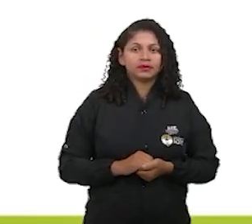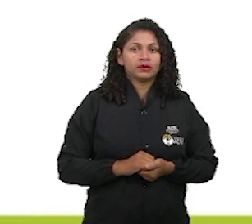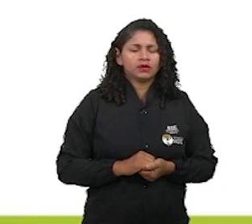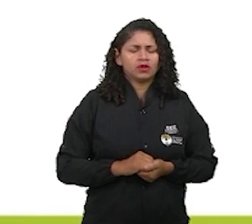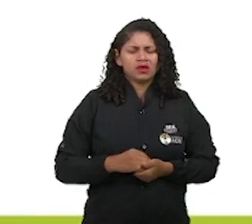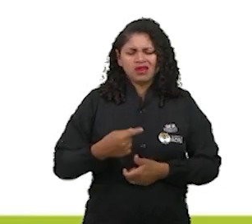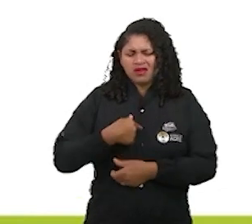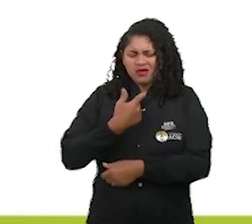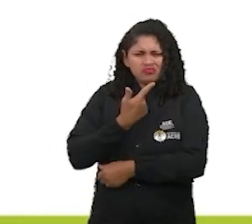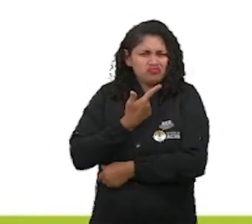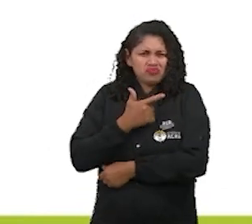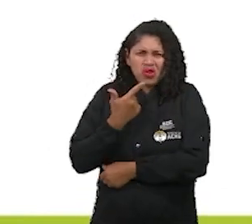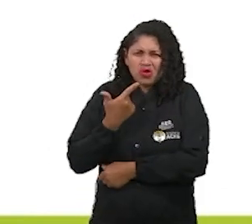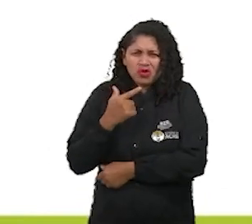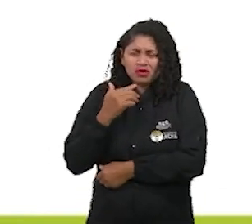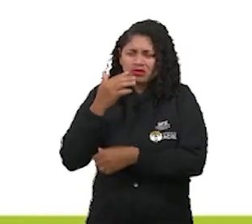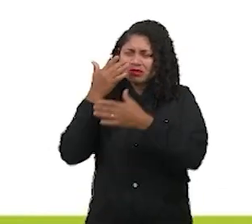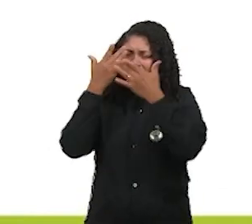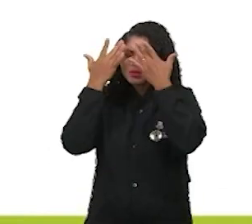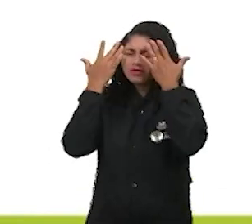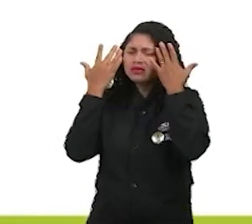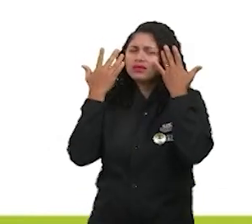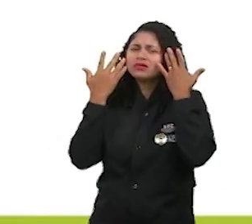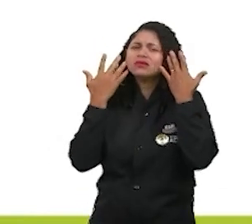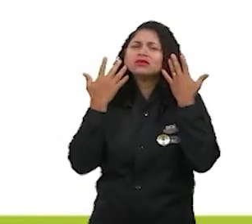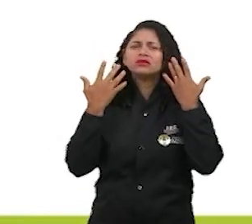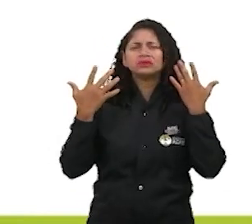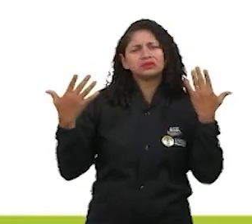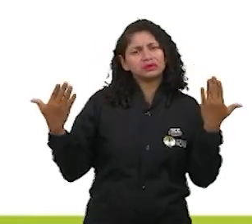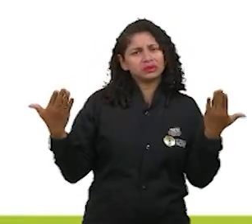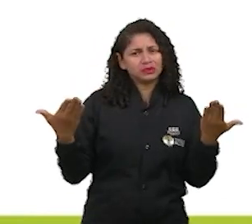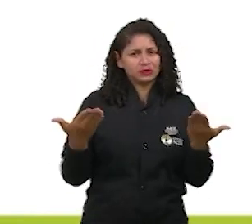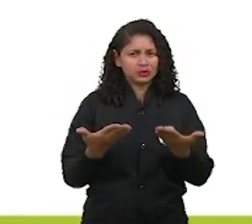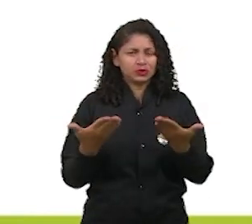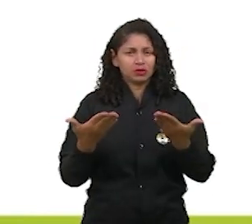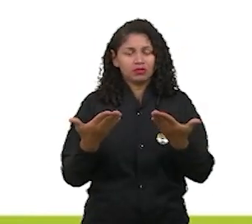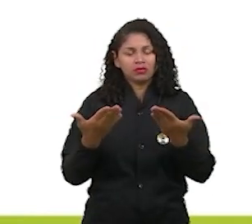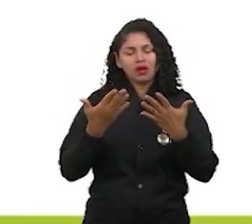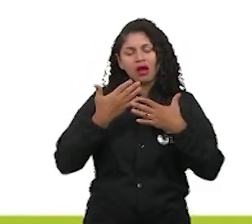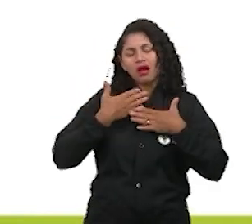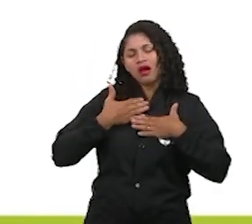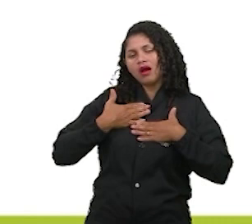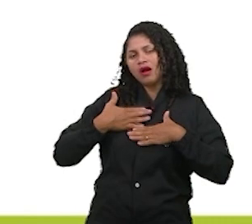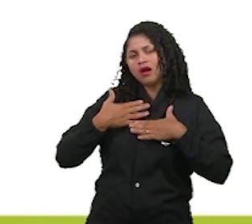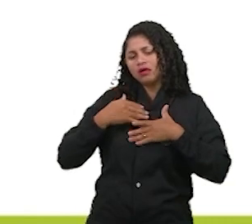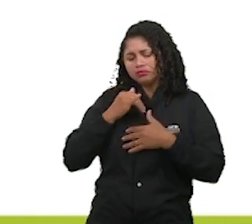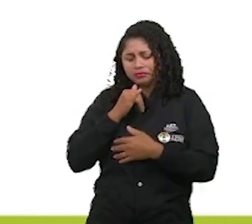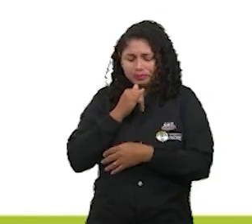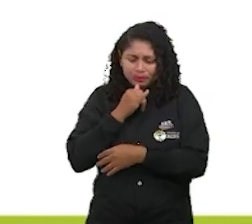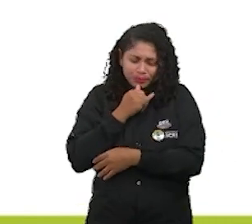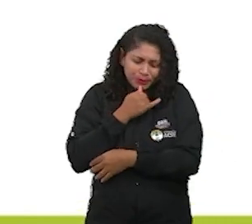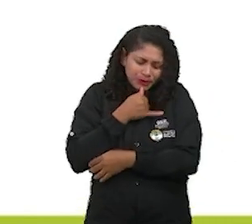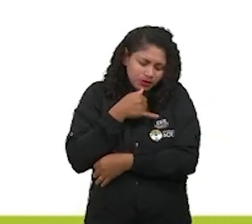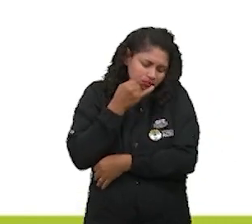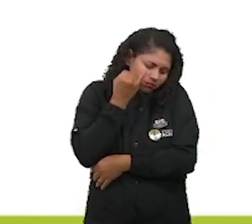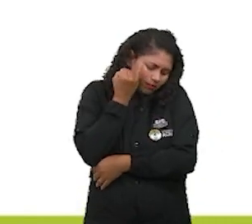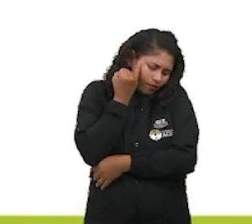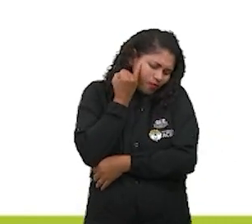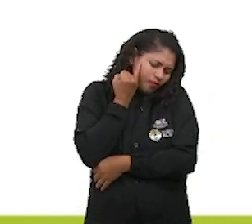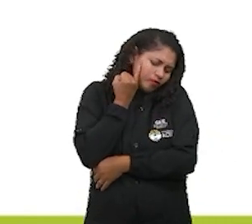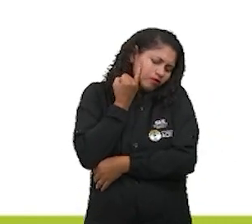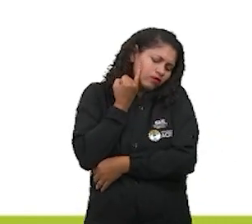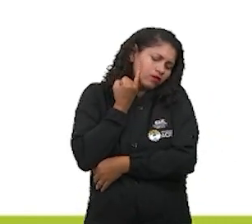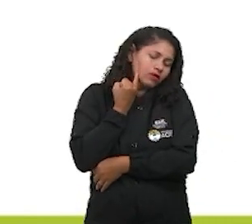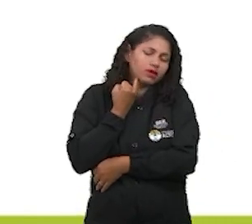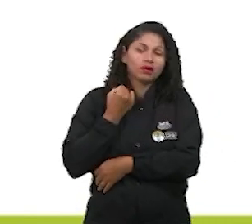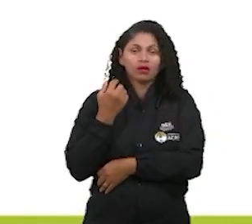eu não tinha este rosto de hoje, assim calmo, assim triste, assim magro, nem estes olhos